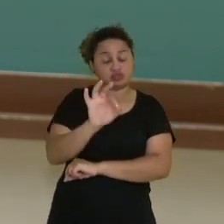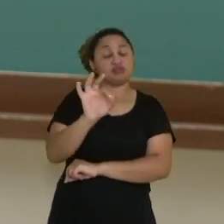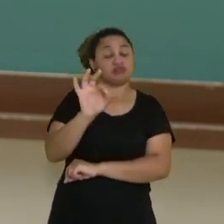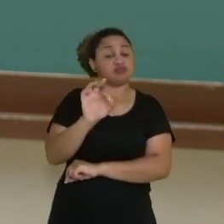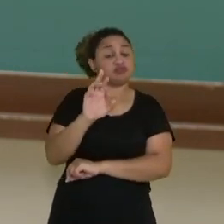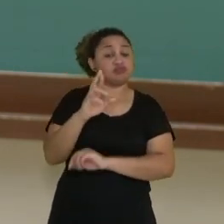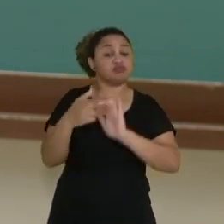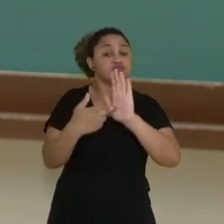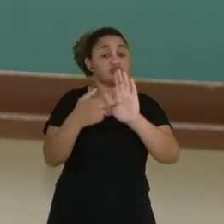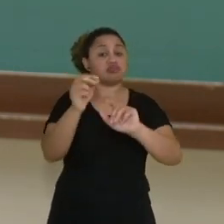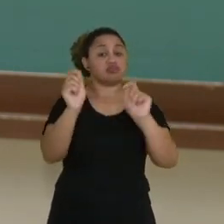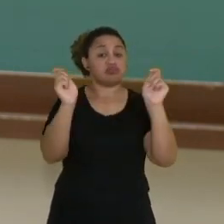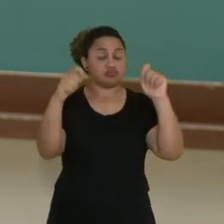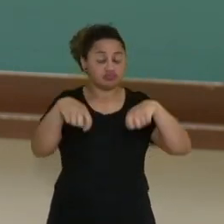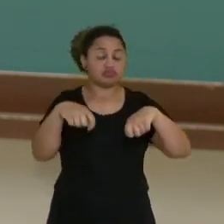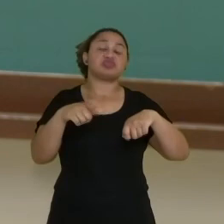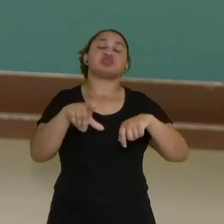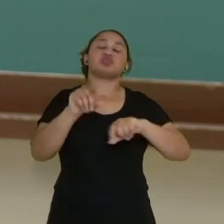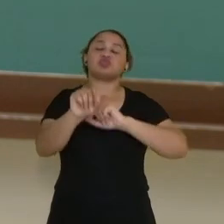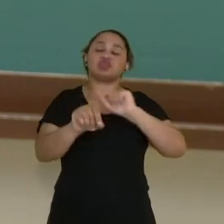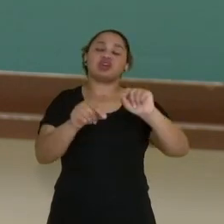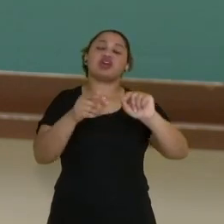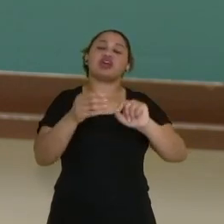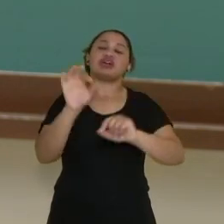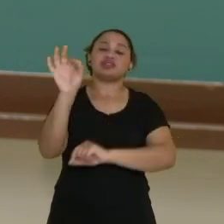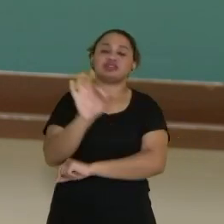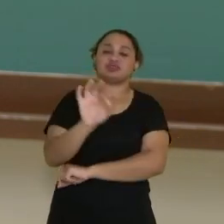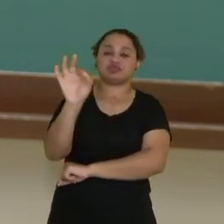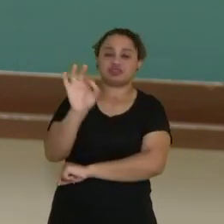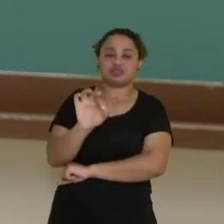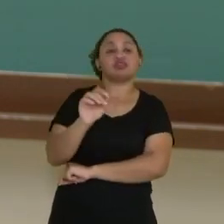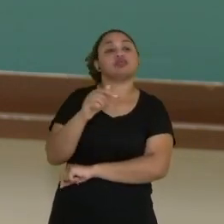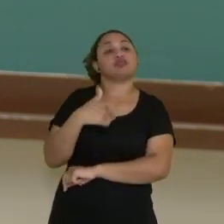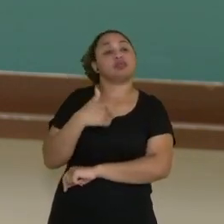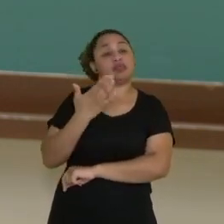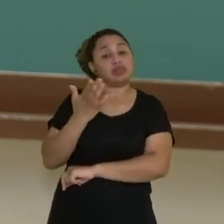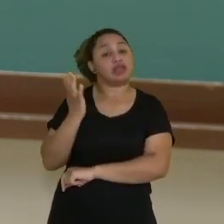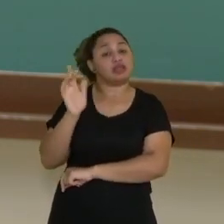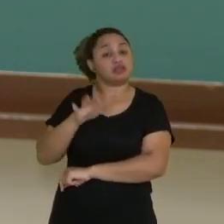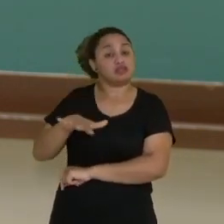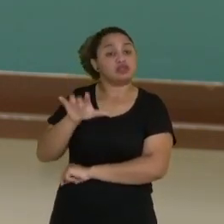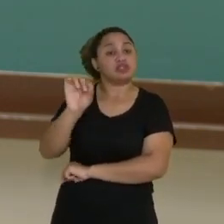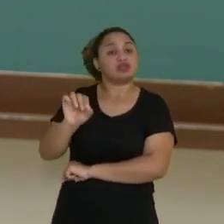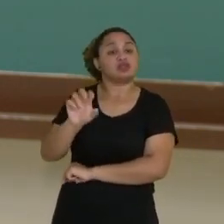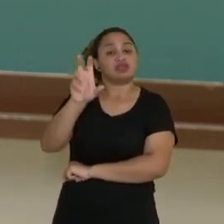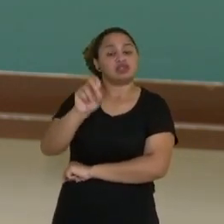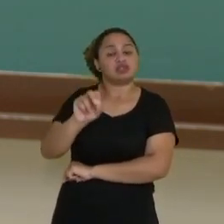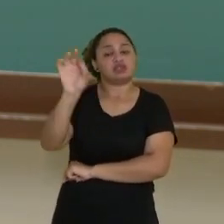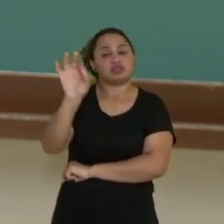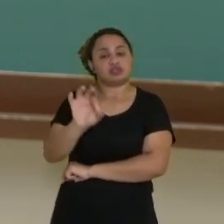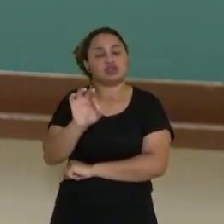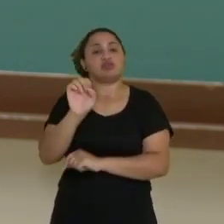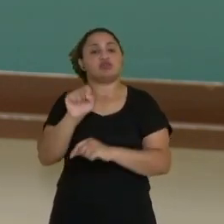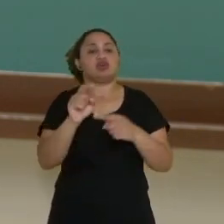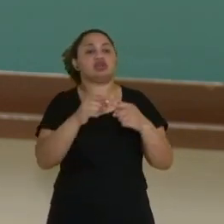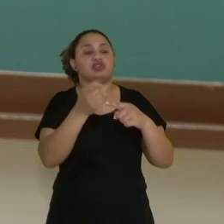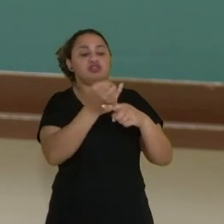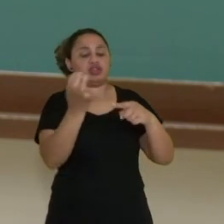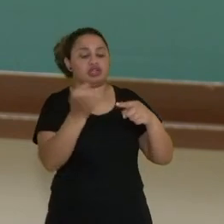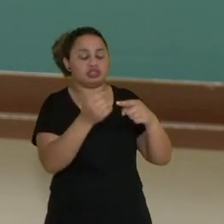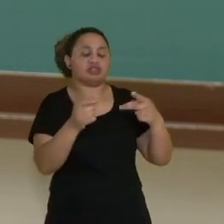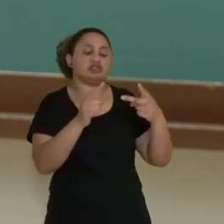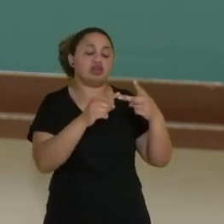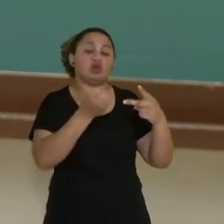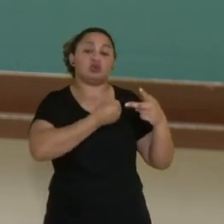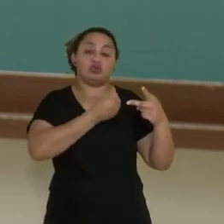ainda representar a probabilidade na forma de porcentagem, tá? Então pode ser na forma fracionária, na